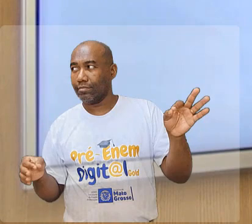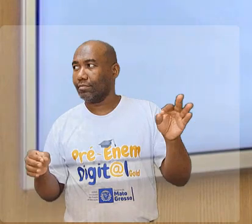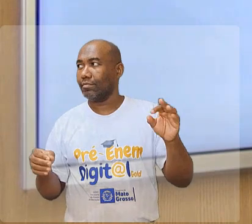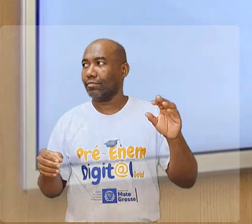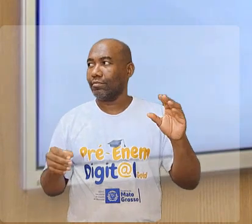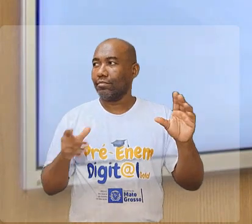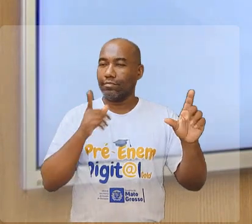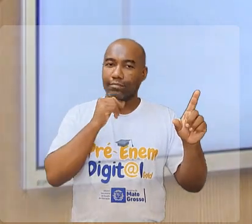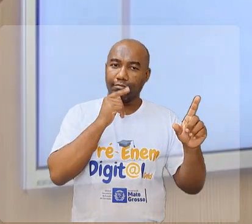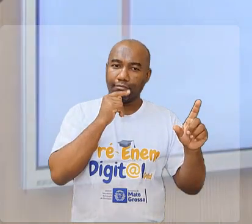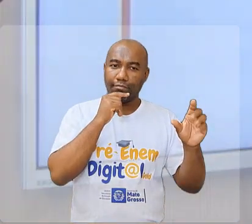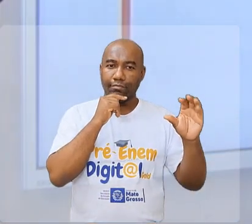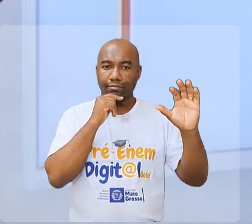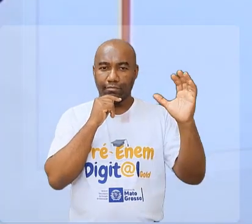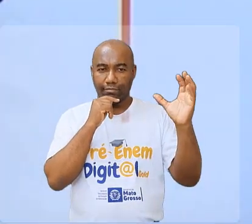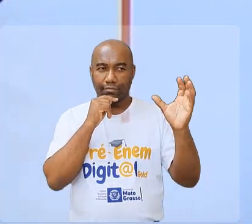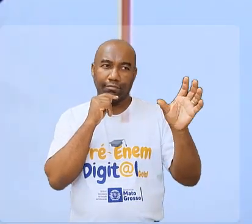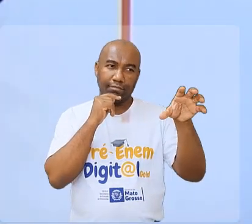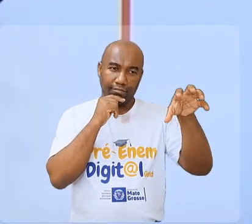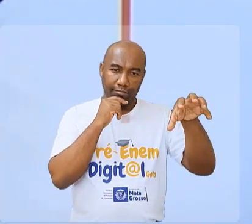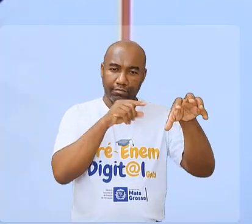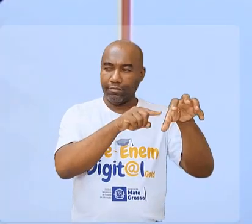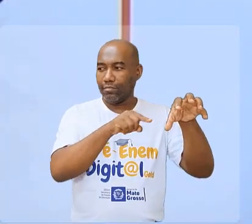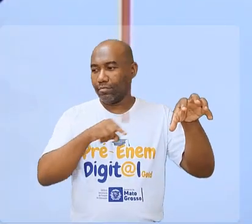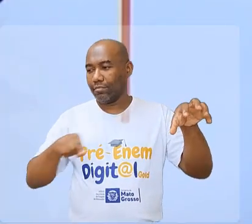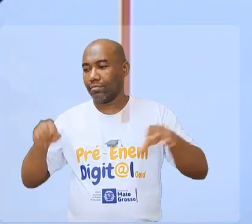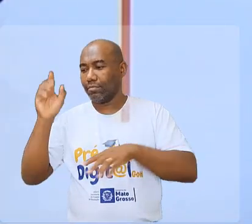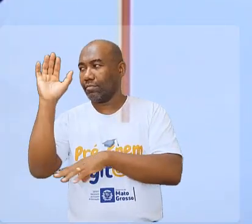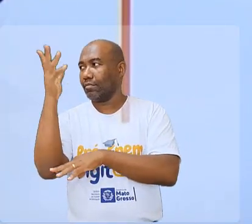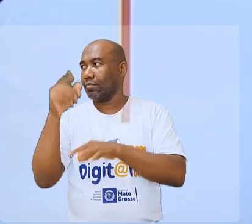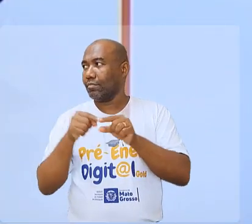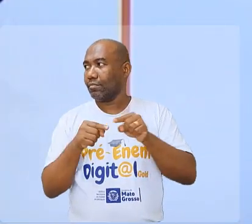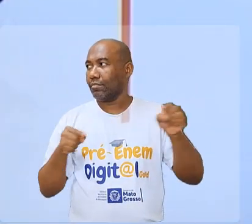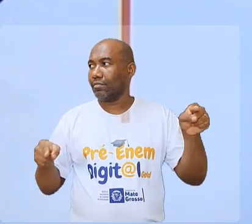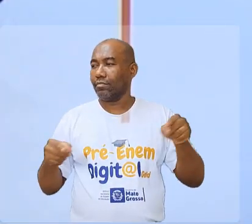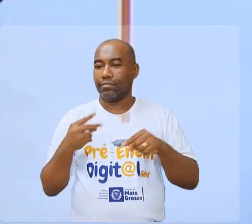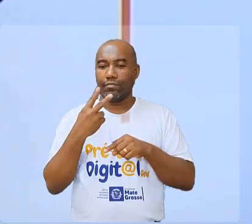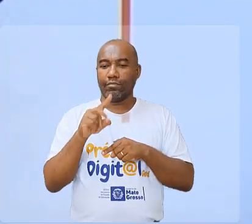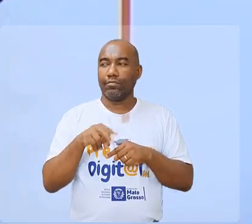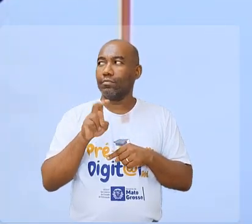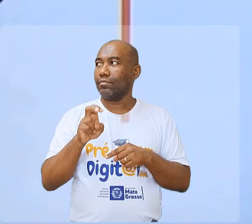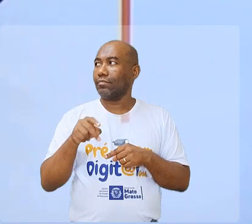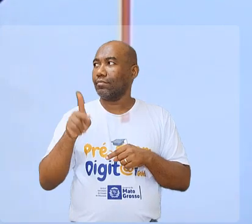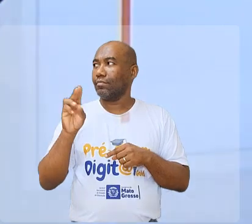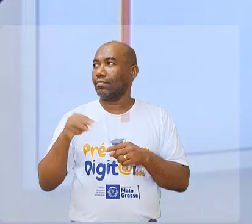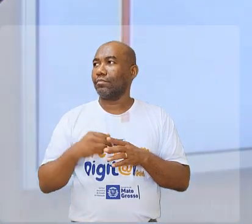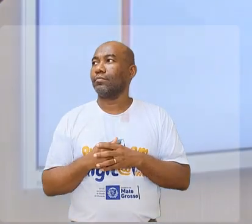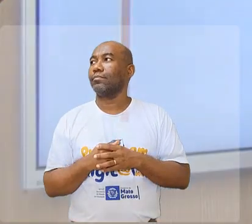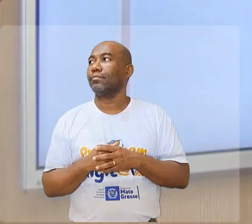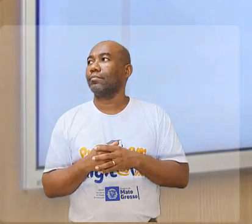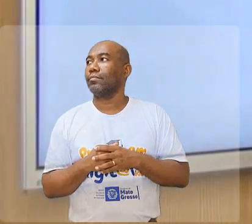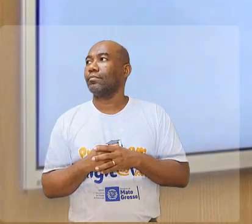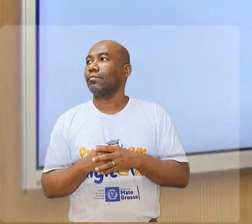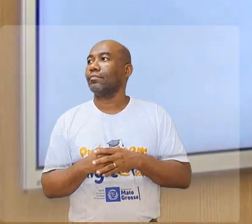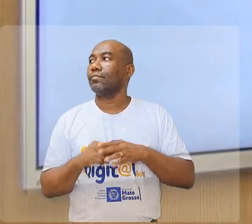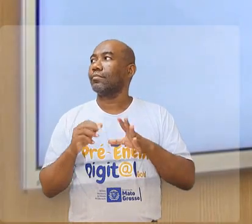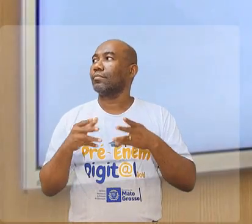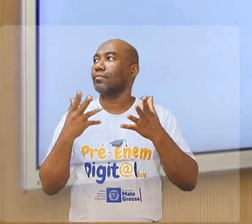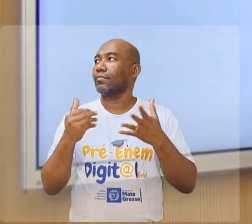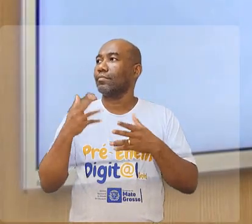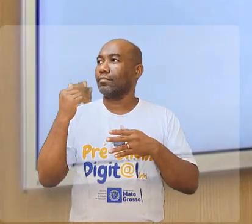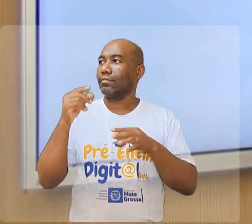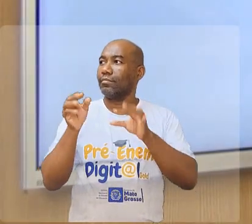caixa da água até a árvore certo vou colocar aqui para nós ó agora Finalmente eu posso fazer o quê Porque ele quer mais